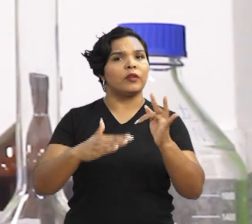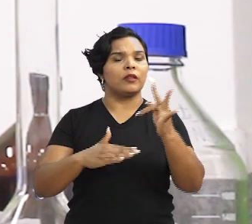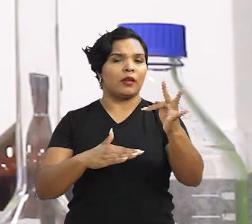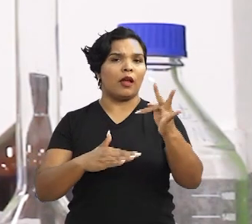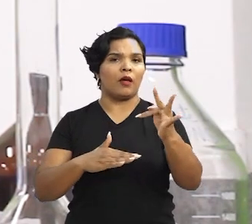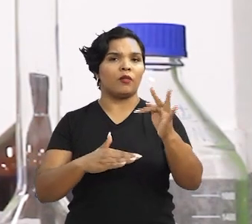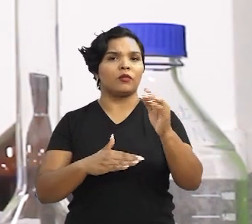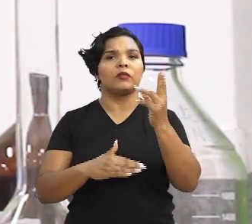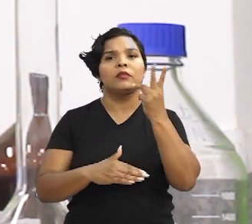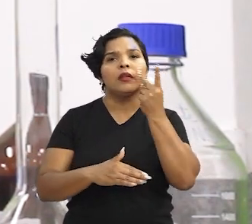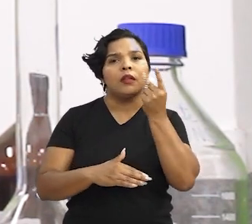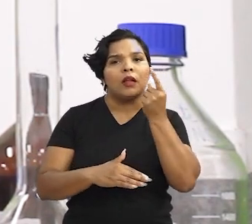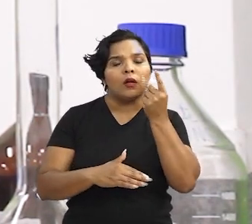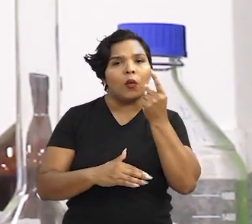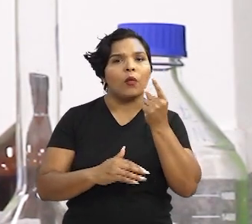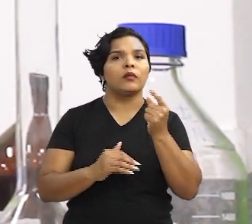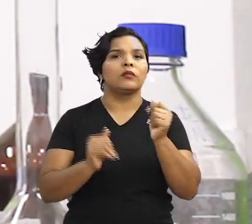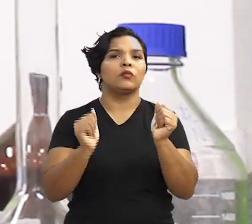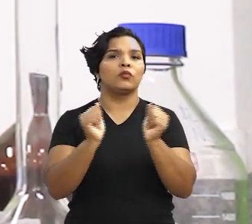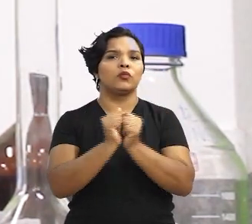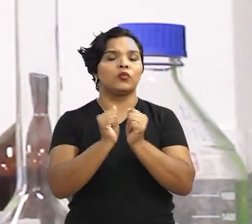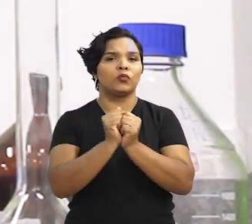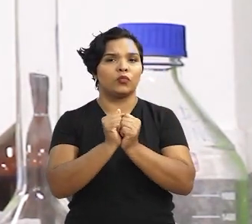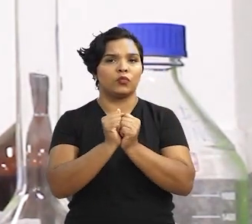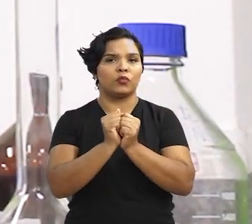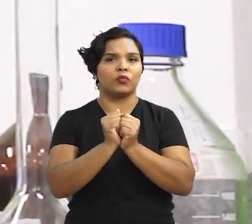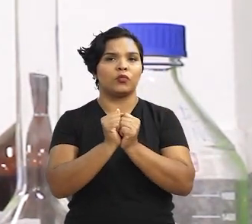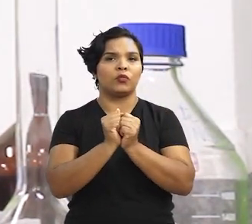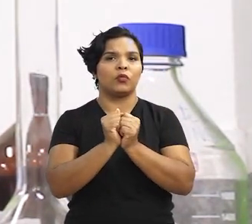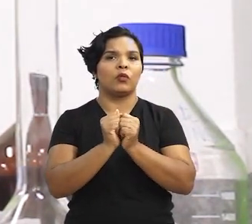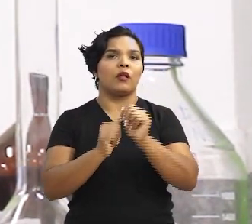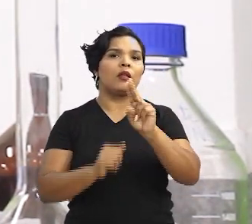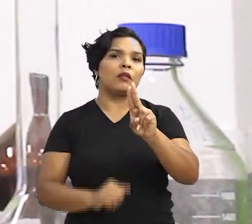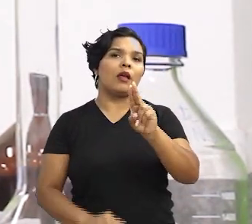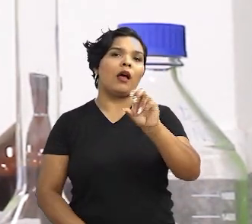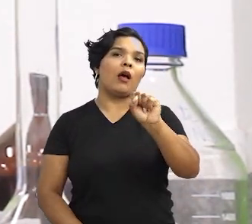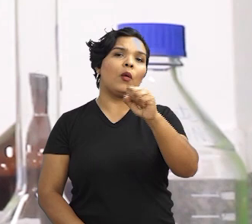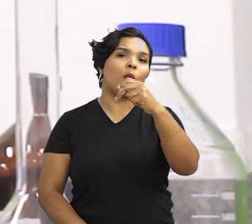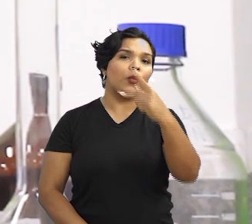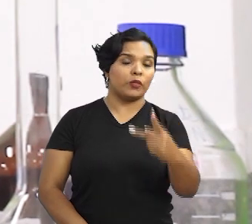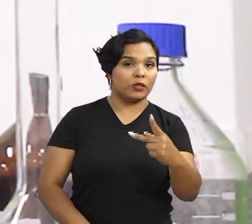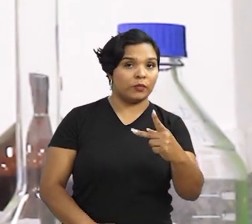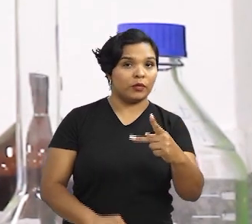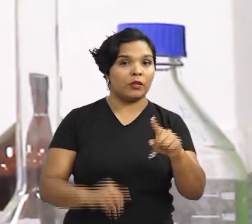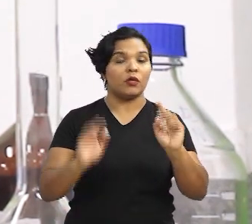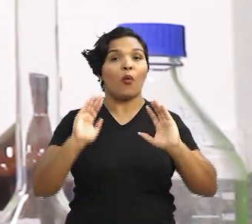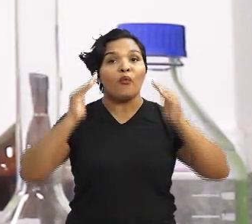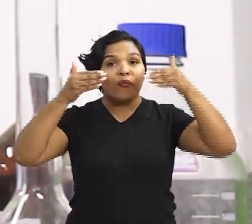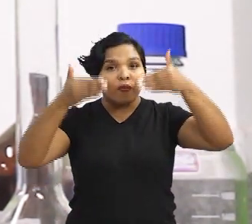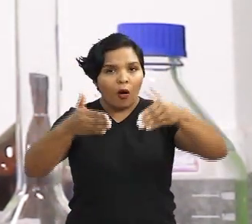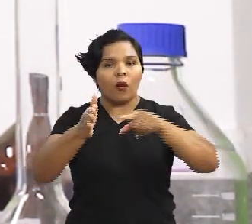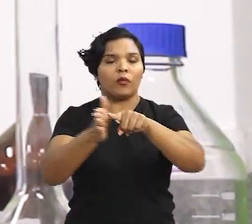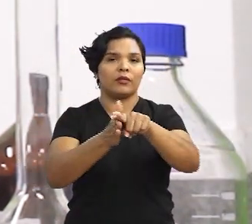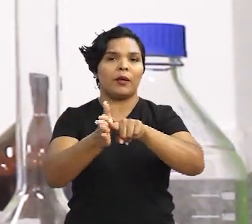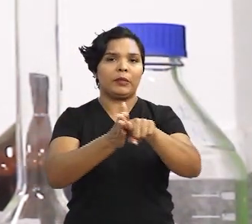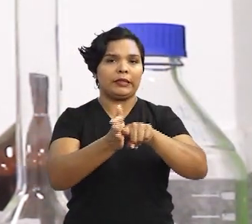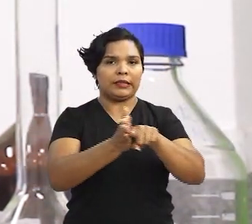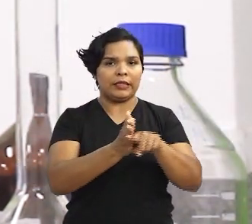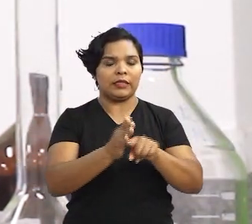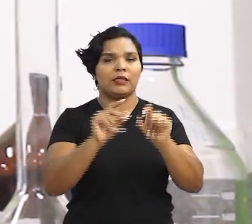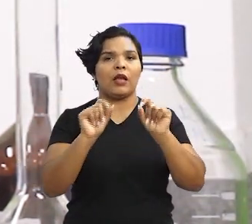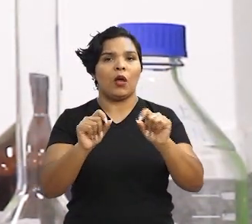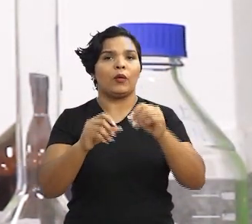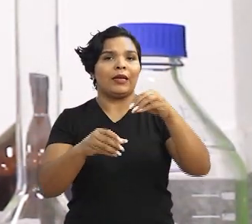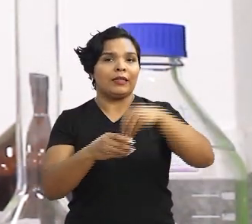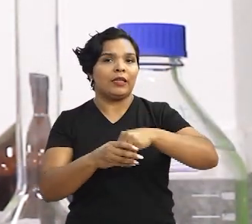Marechal Deodoro, com a Exalc, a Escola Superior de Agricultura da USP, em Piracicaba. E o foco dessa